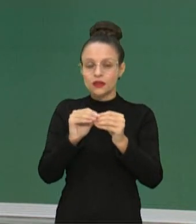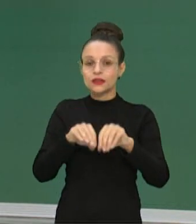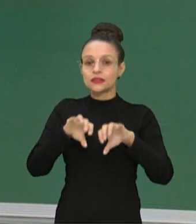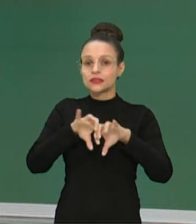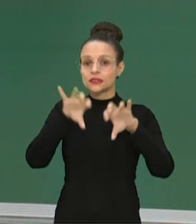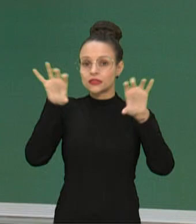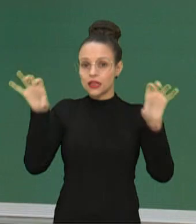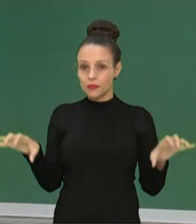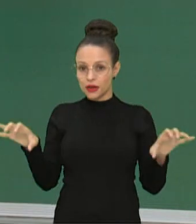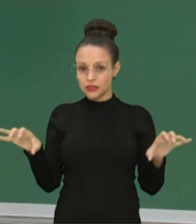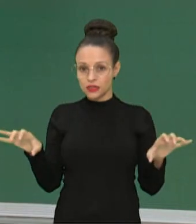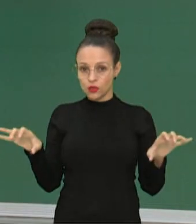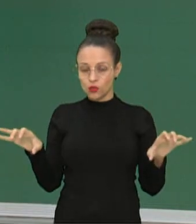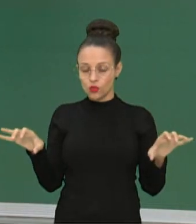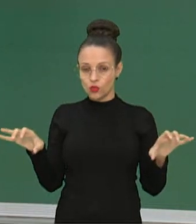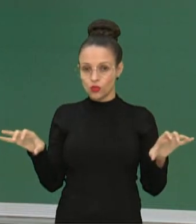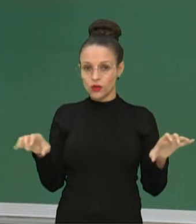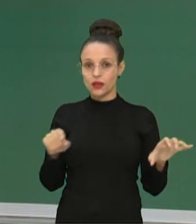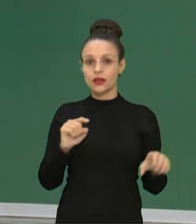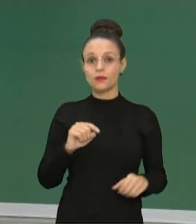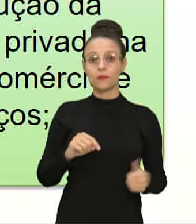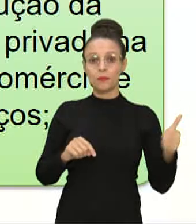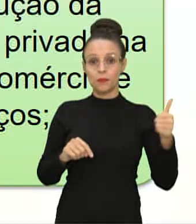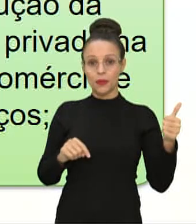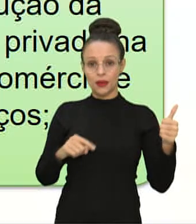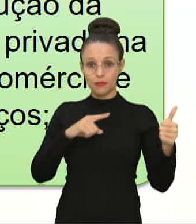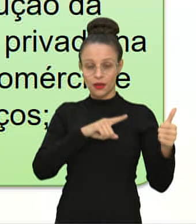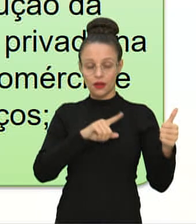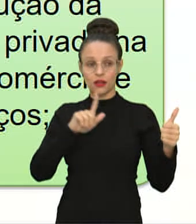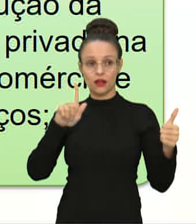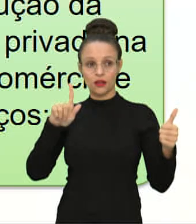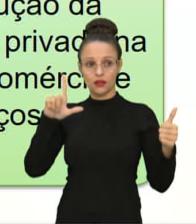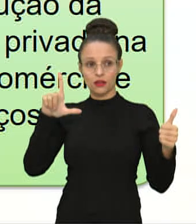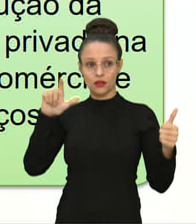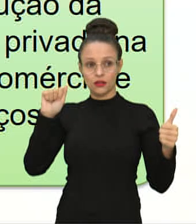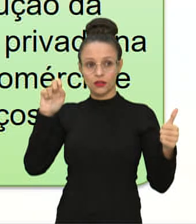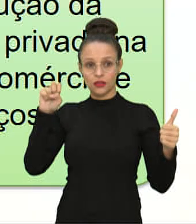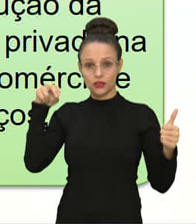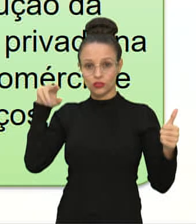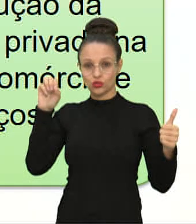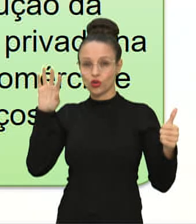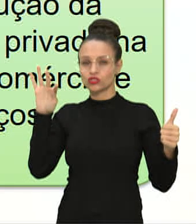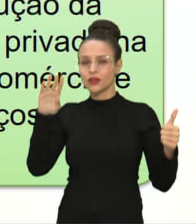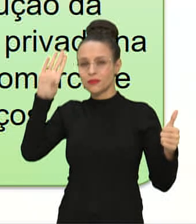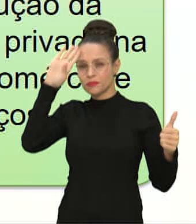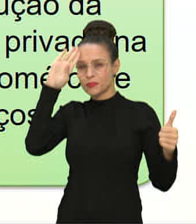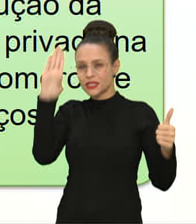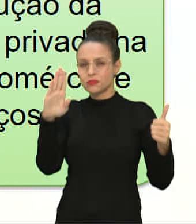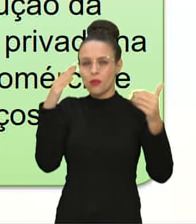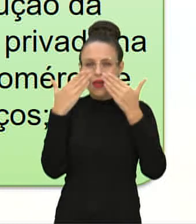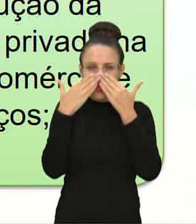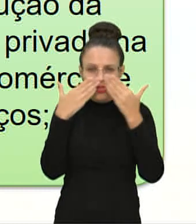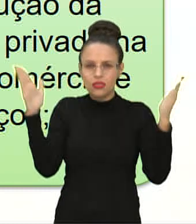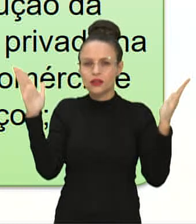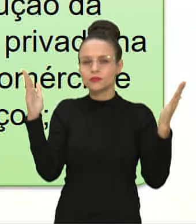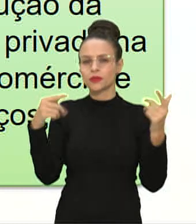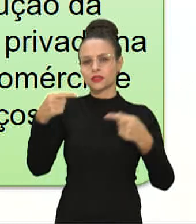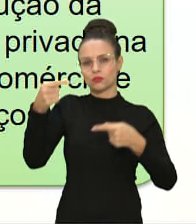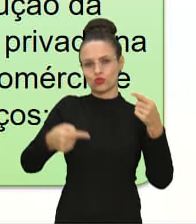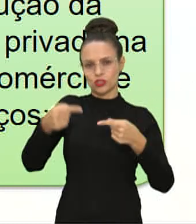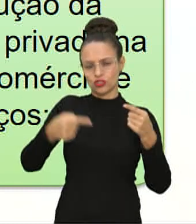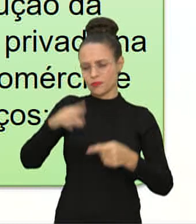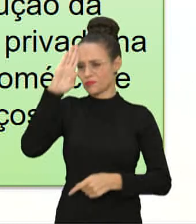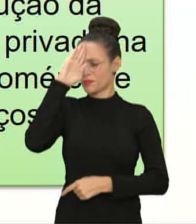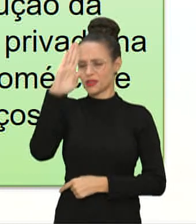delas, ok? Lembrando, glasnost, em tese, o que se resumiria disso é a transparência política. Se tem transparência